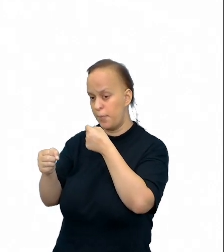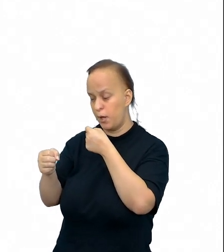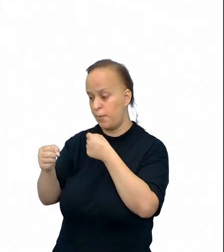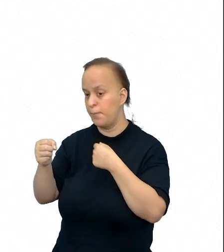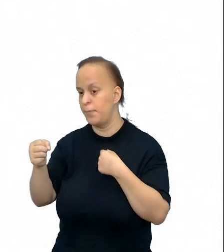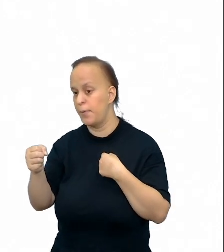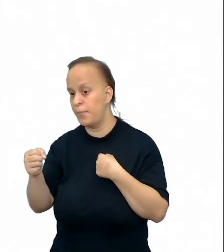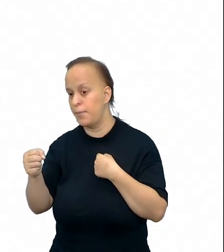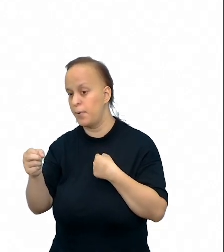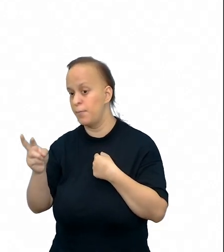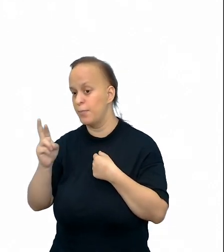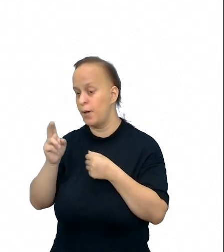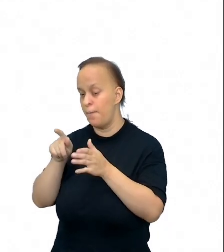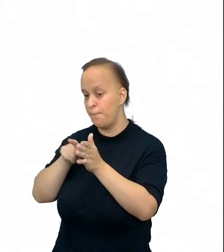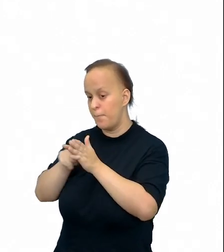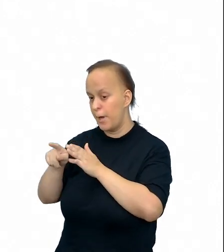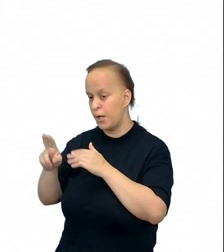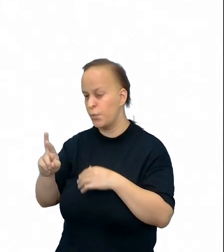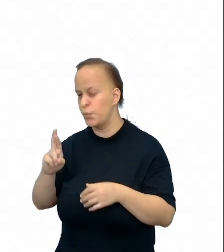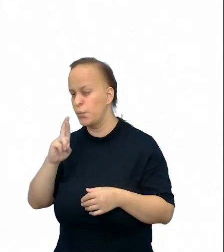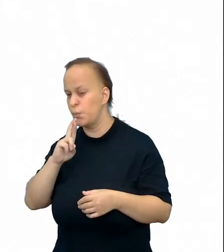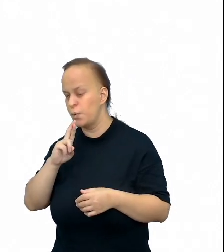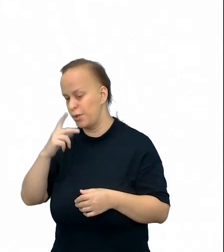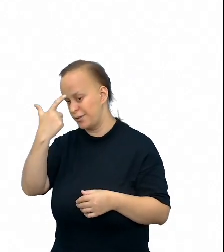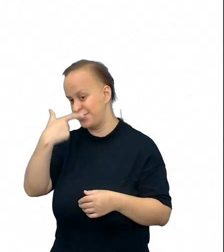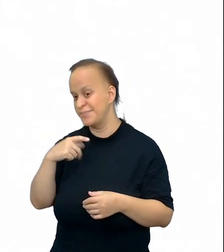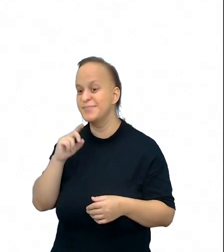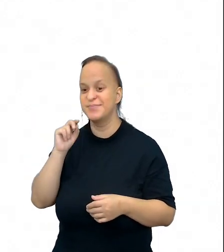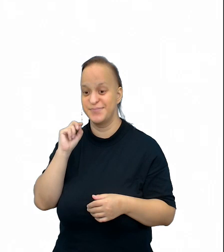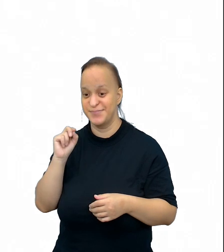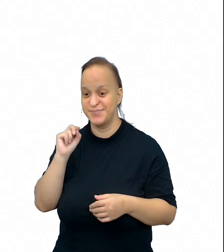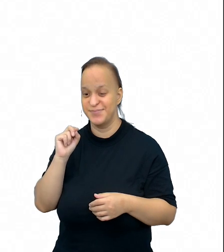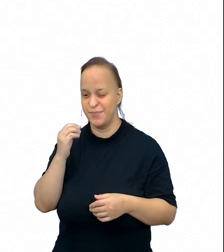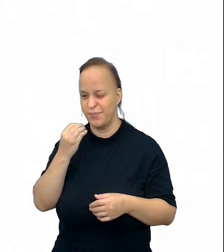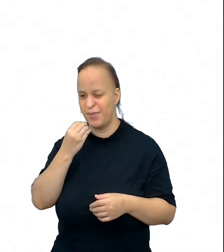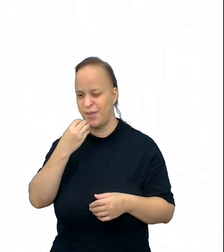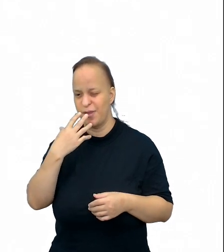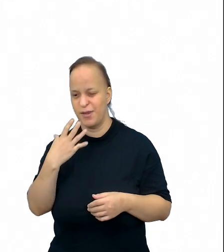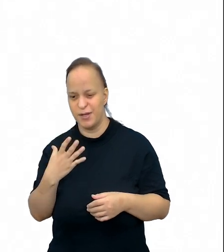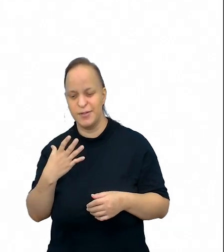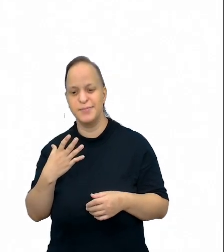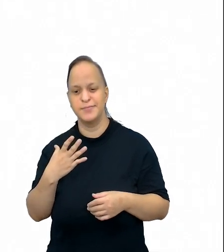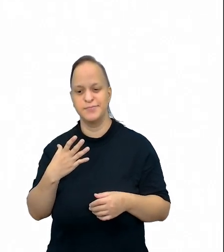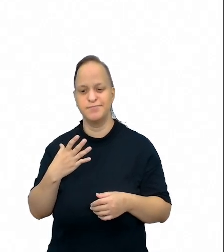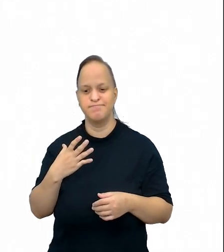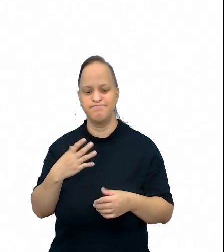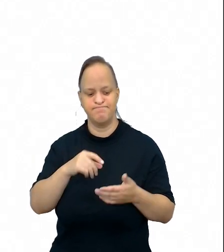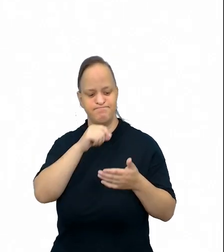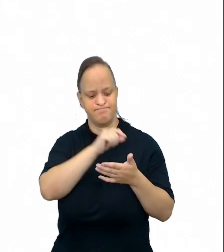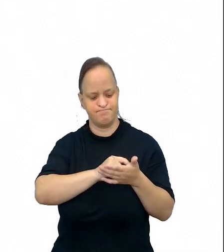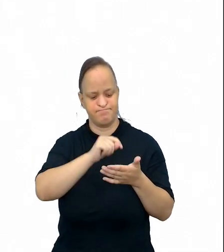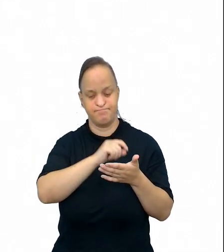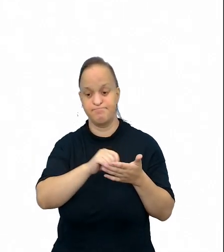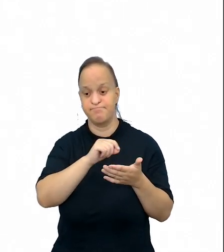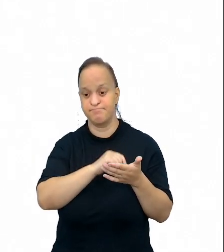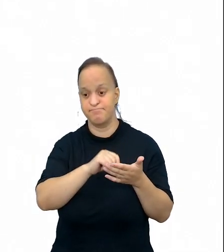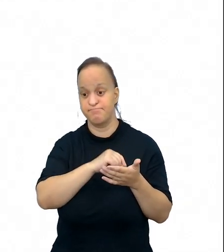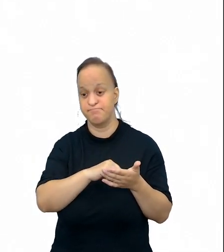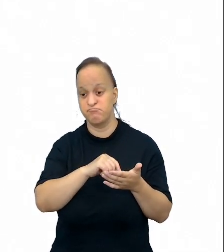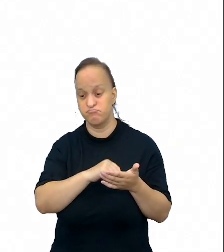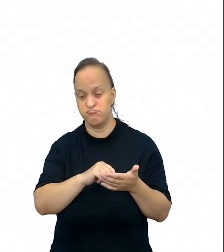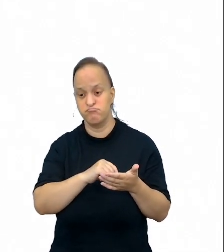se colocassem esses dois elementos, né, como personagens dessa entrevista, para que essa leitura fique